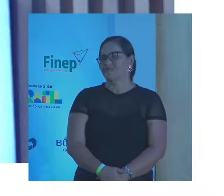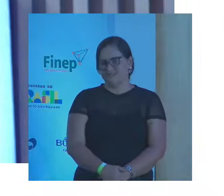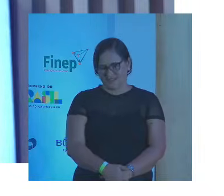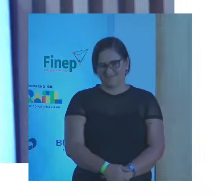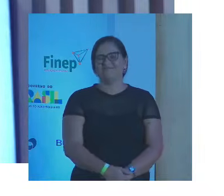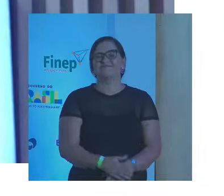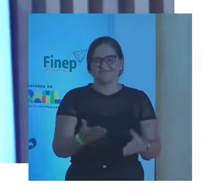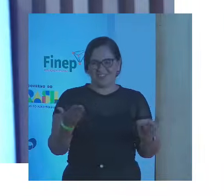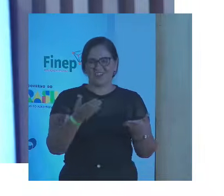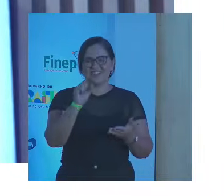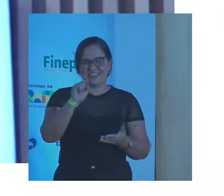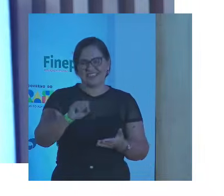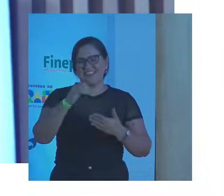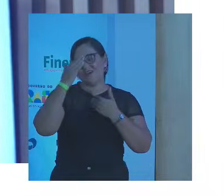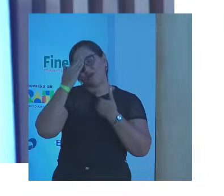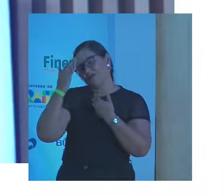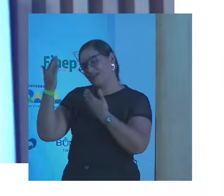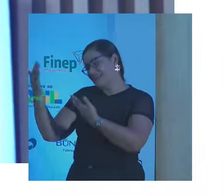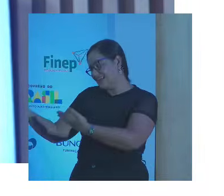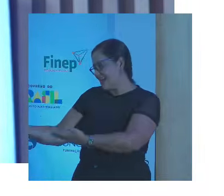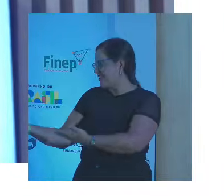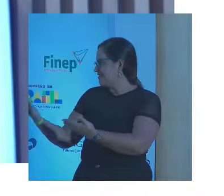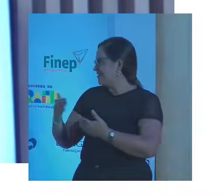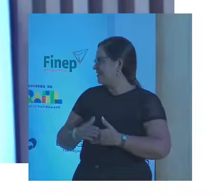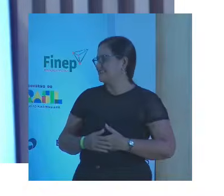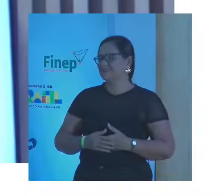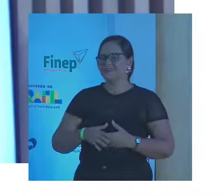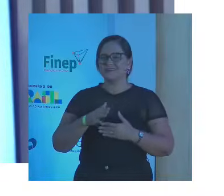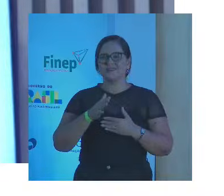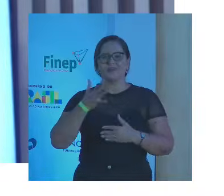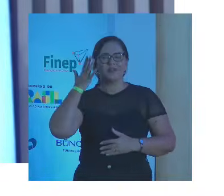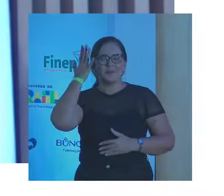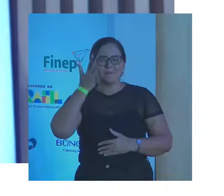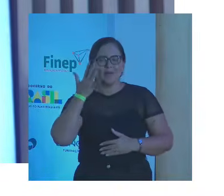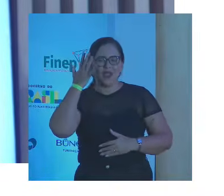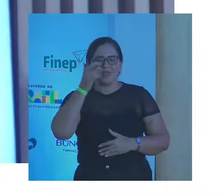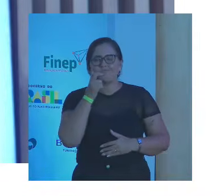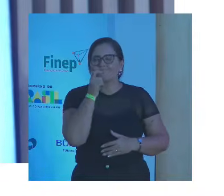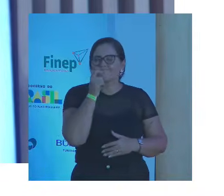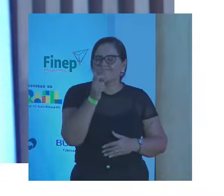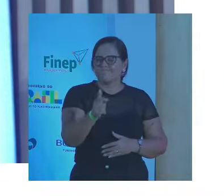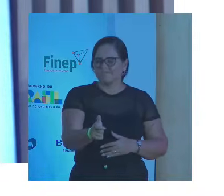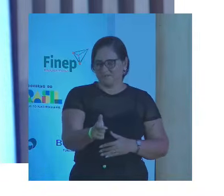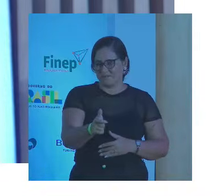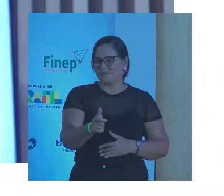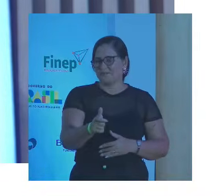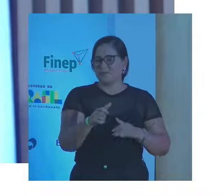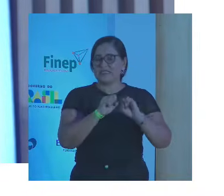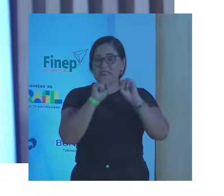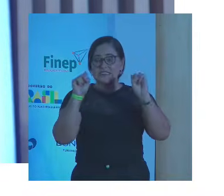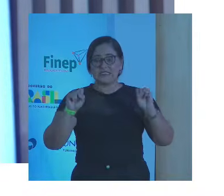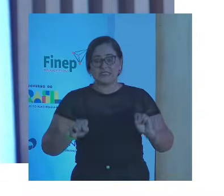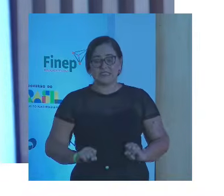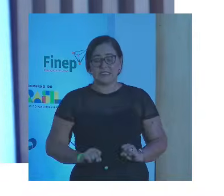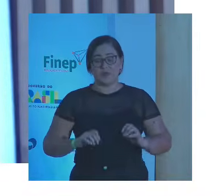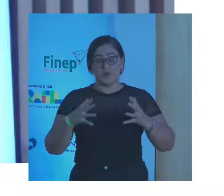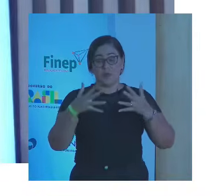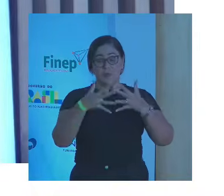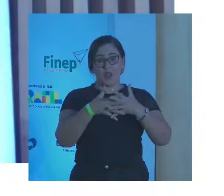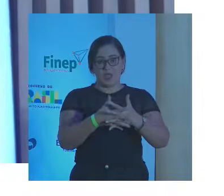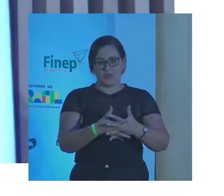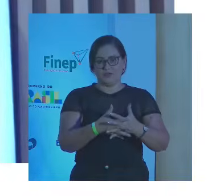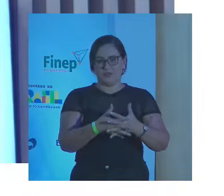Alô, agora sim. Obrigado, Nils, pela apresentação muito interessante desse sistema extremamente